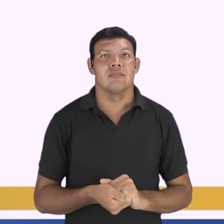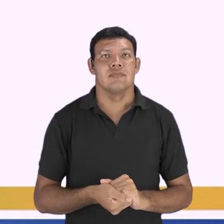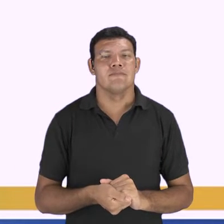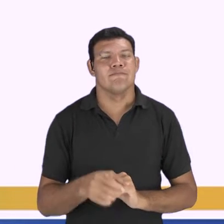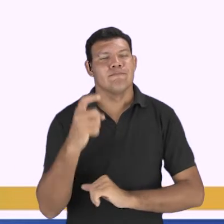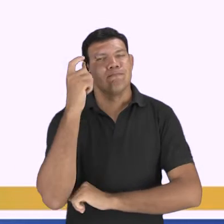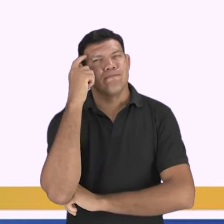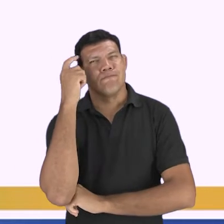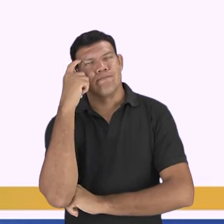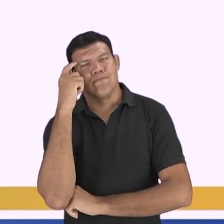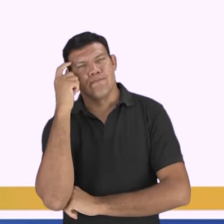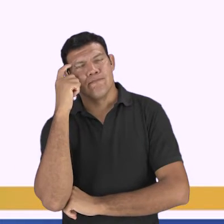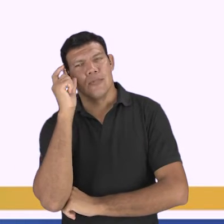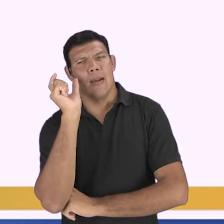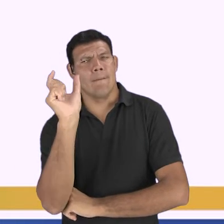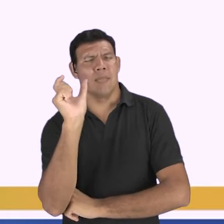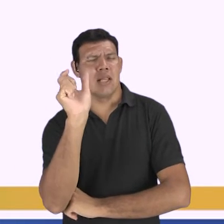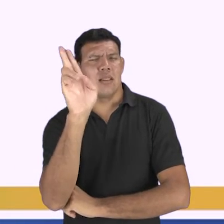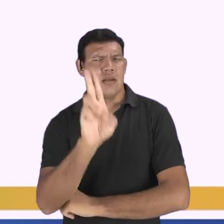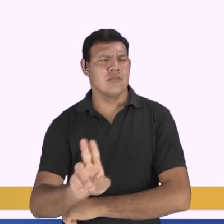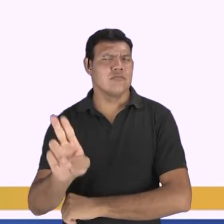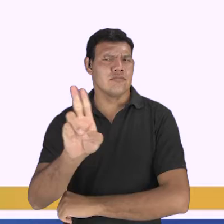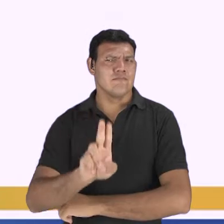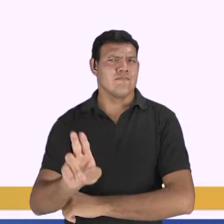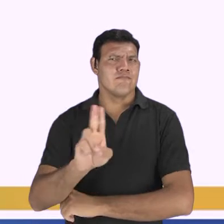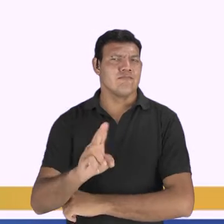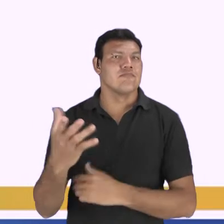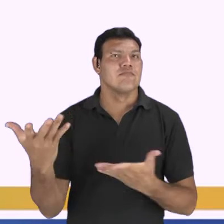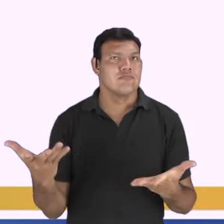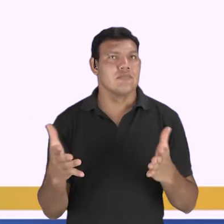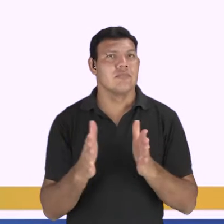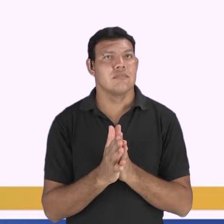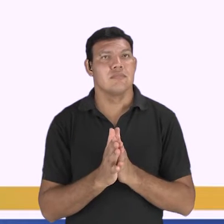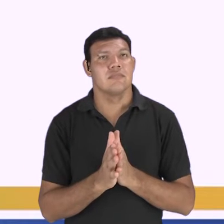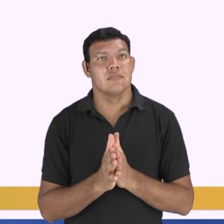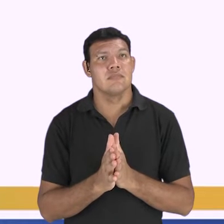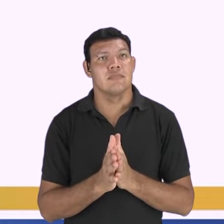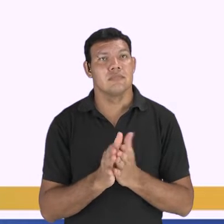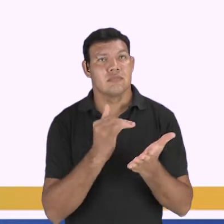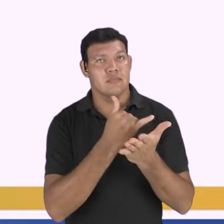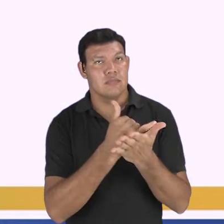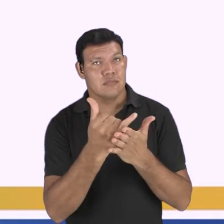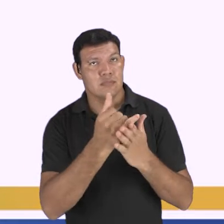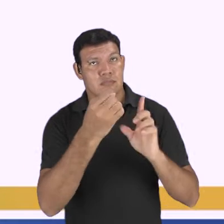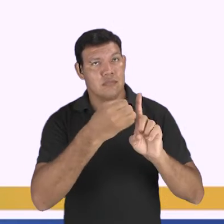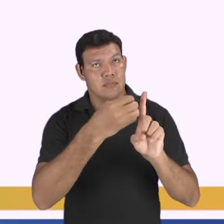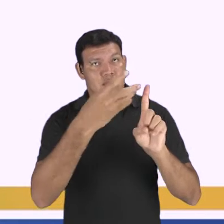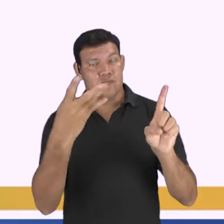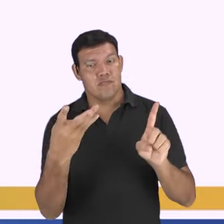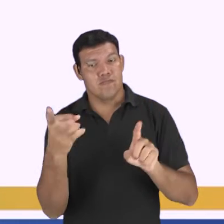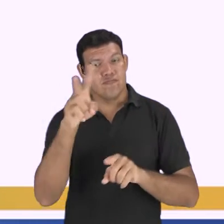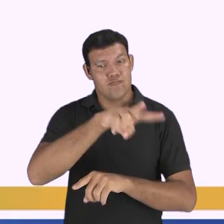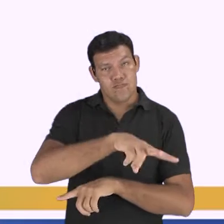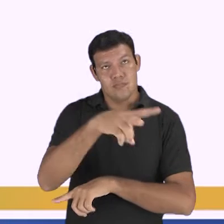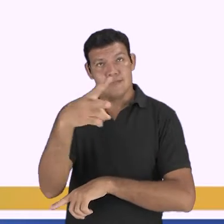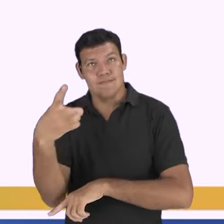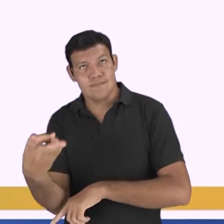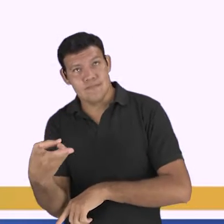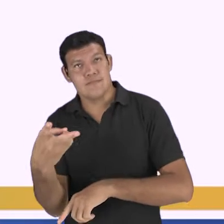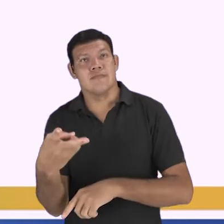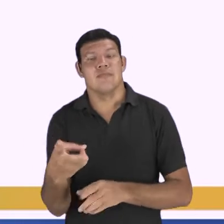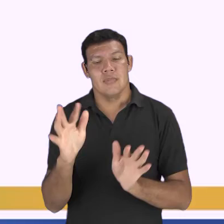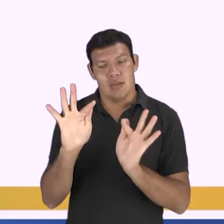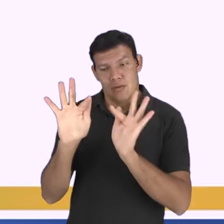penso ali qual operador utilizar, tá certo? Introduzir argumentos alternativos que vão levar a